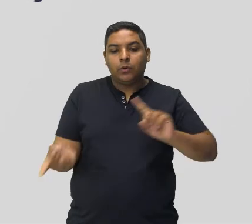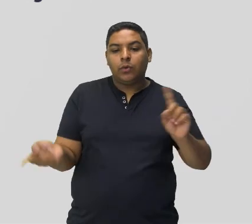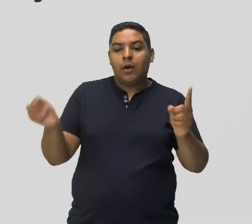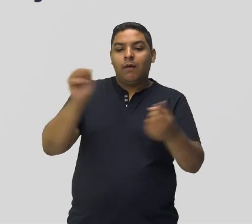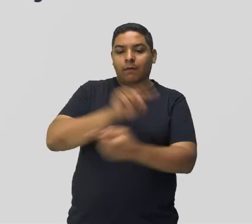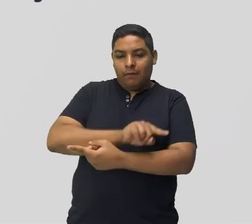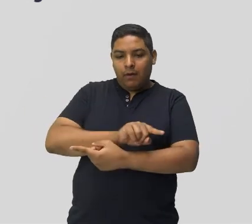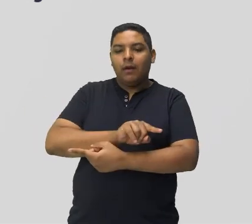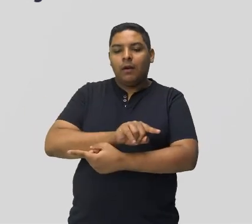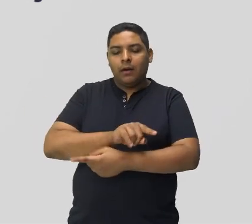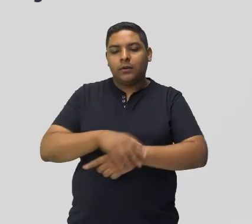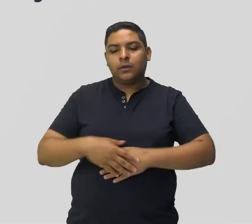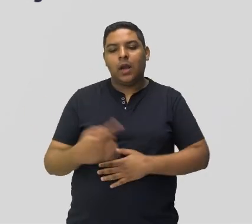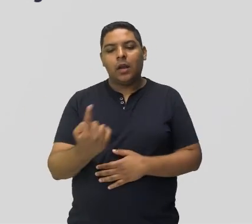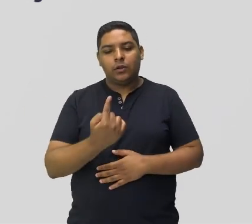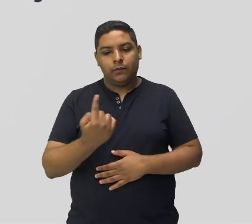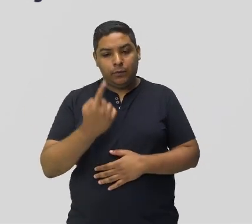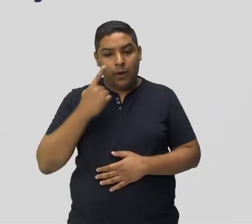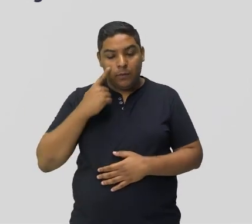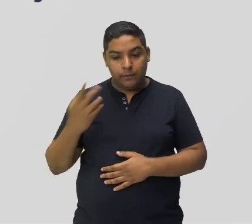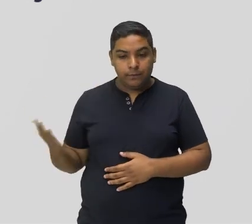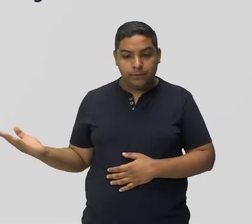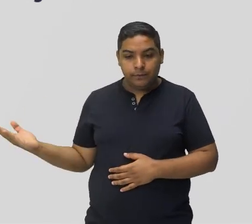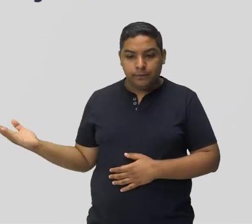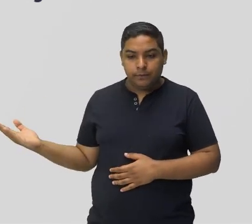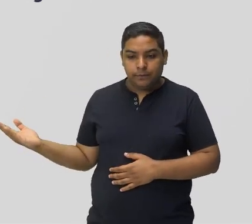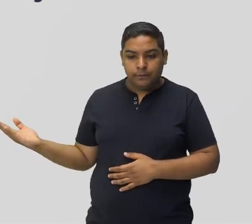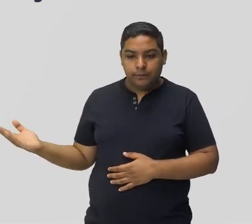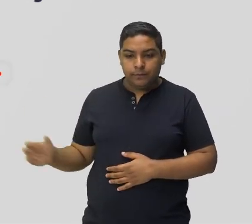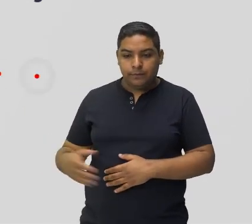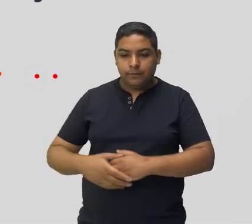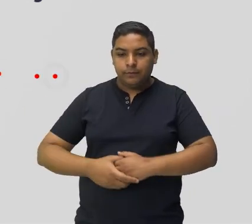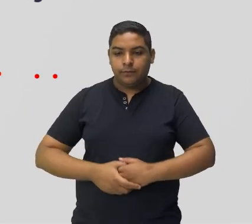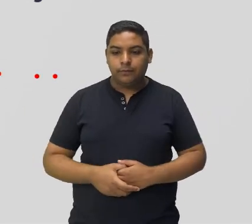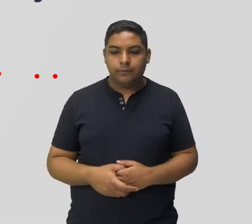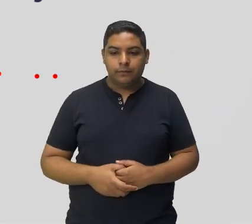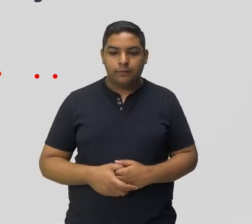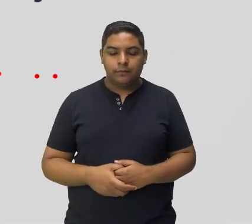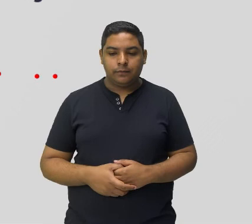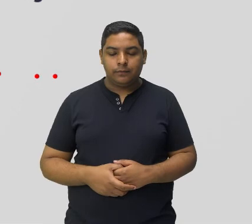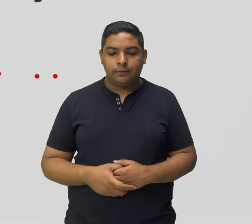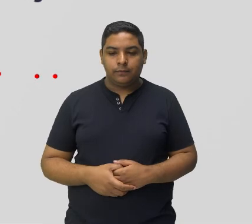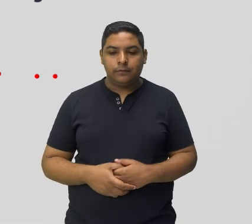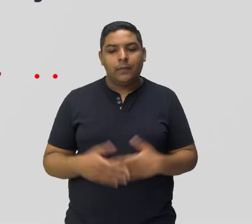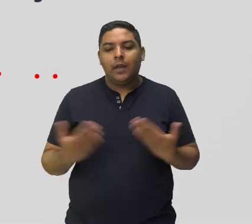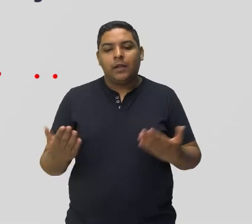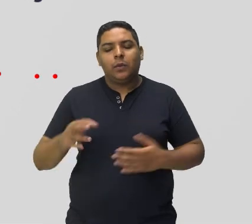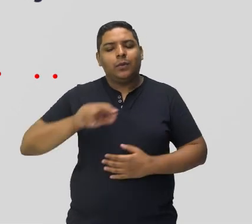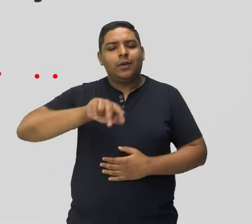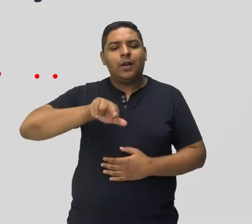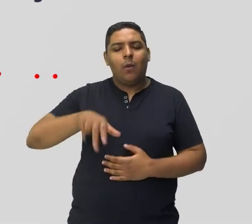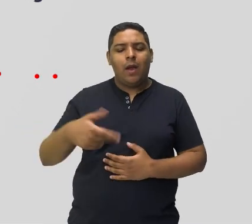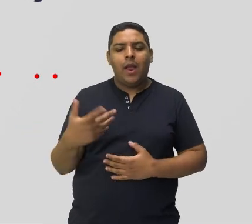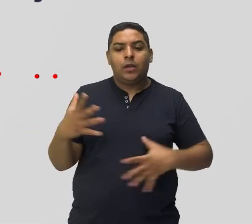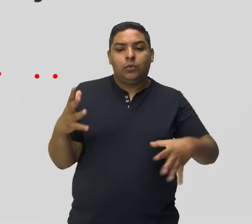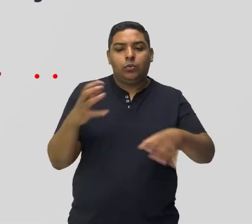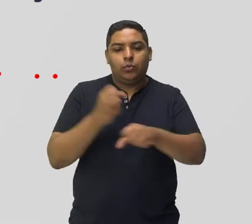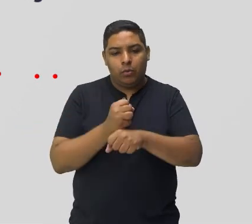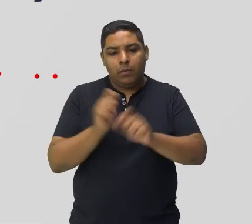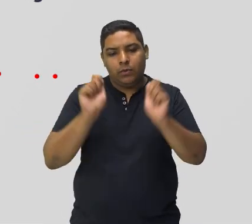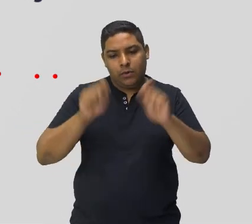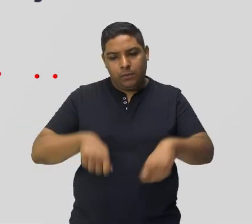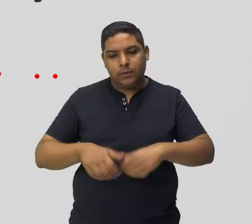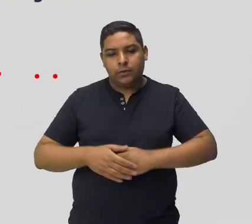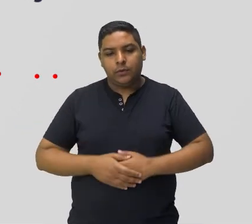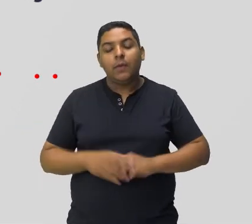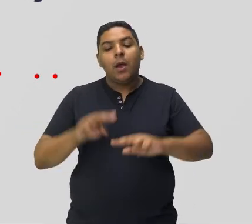das capacitâncias individuais. Olha. A soma dos inversos, tá certo? Então, não é a soma dos capacitores. Por isso, isso